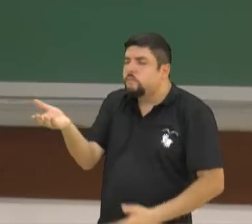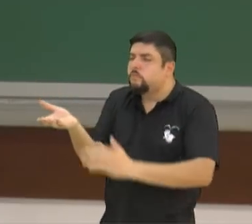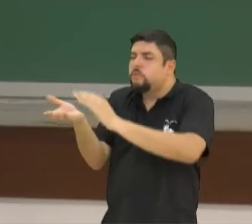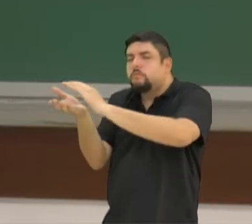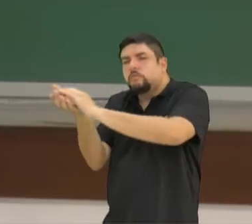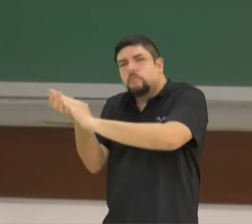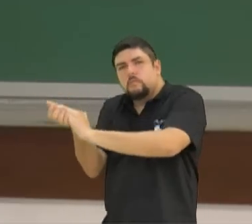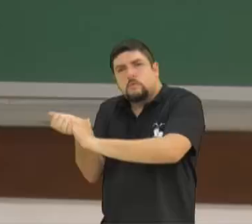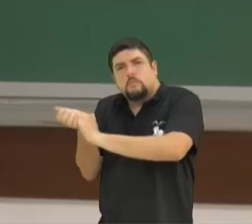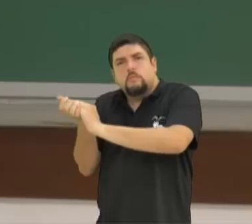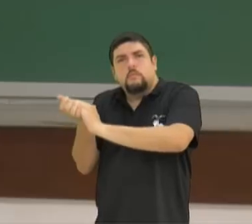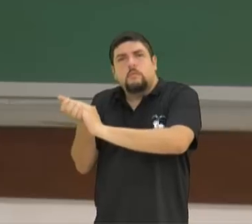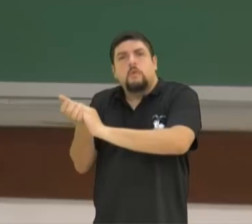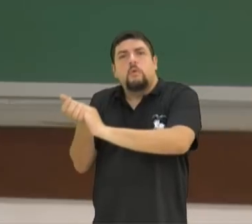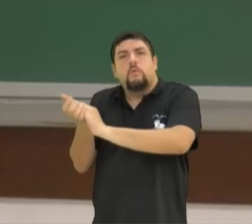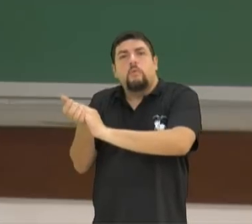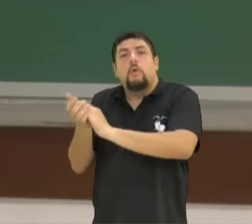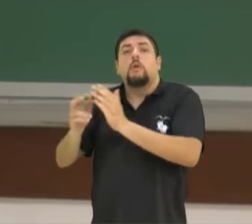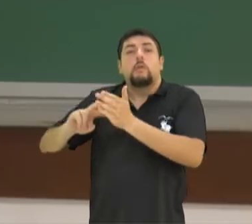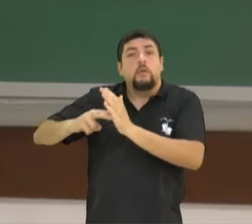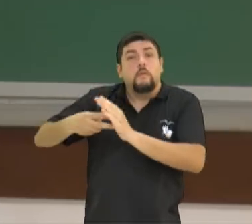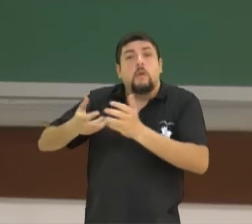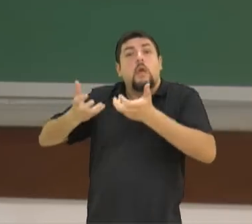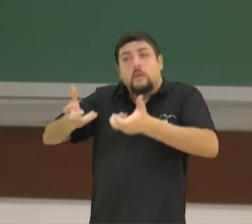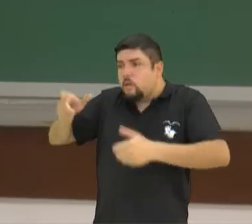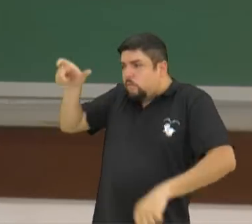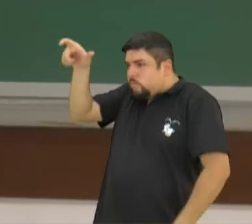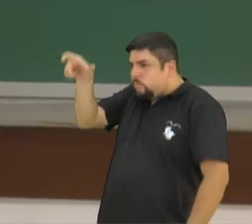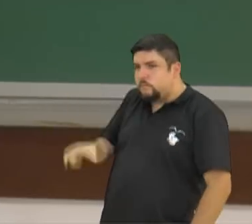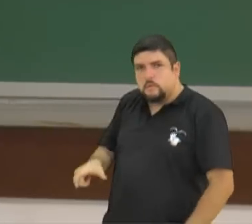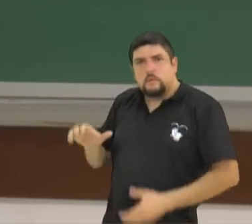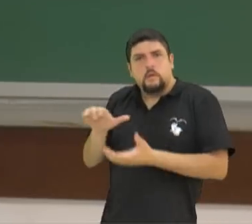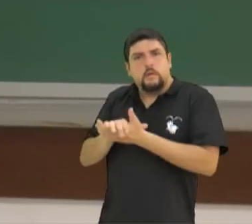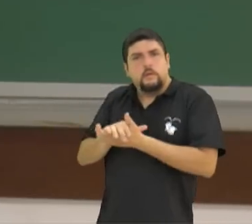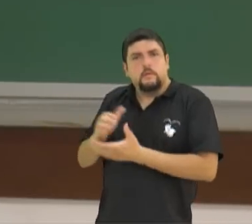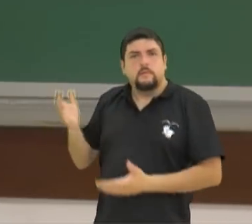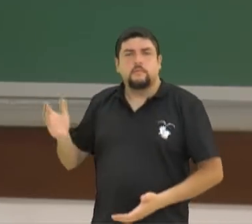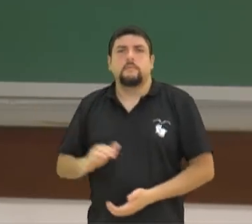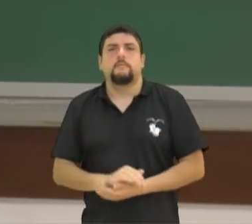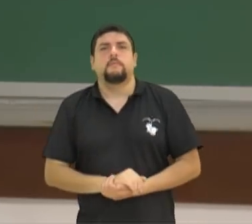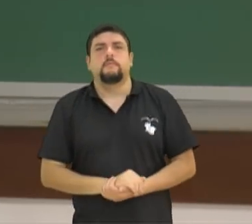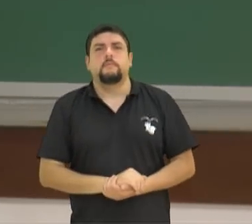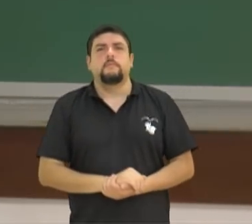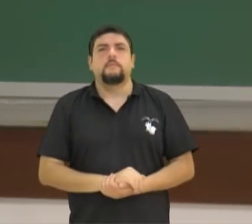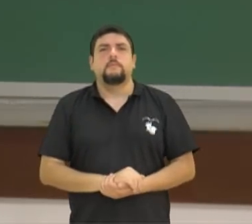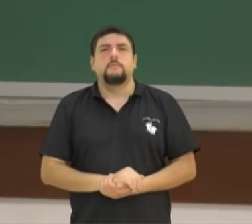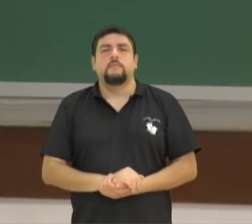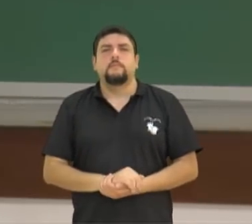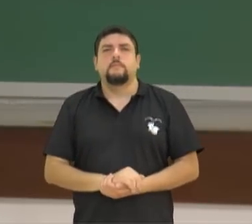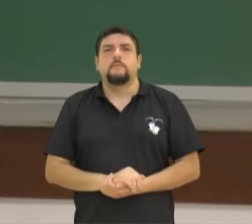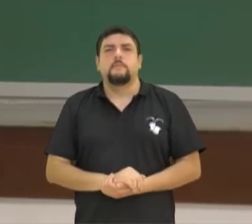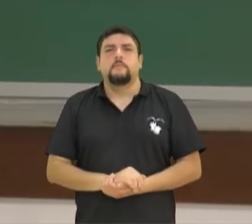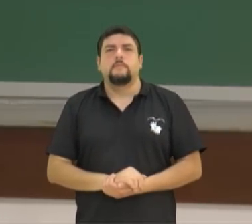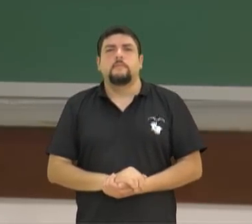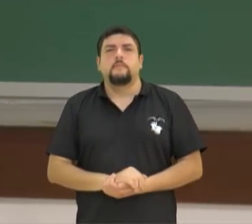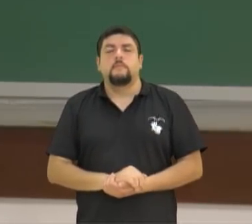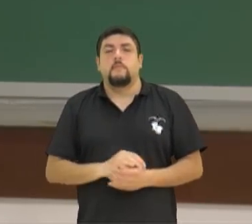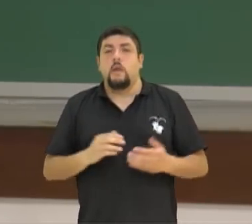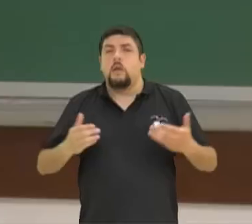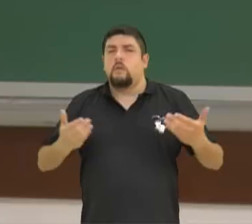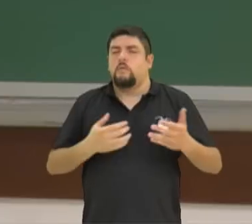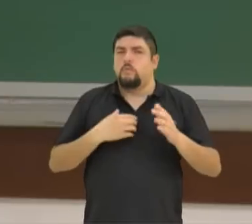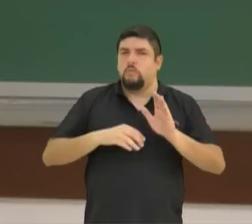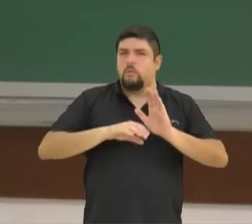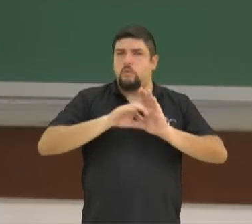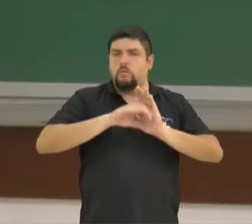uma parte para substituir o todo, ok? Vamos para mais exercícios? Vamos agora retomar o conceito